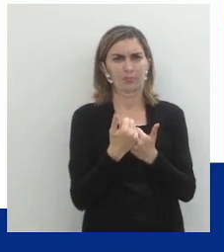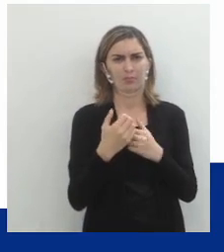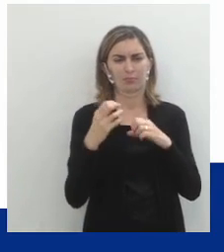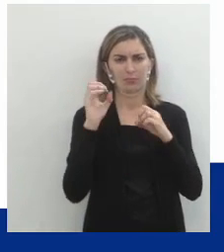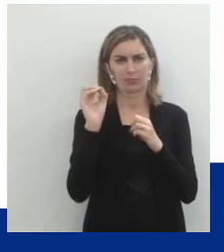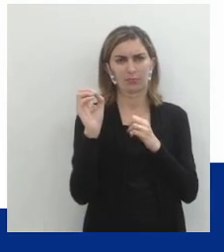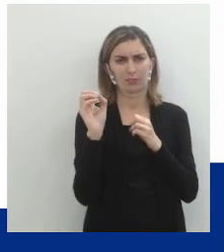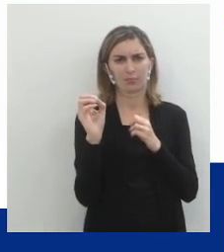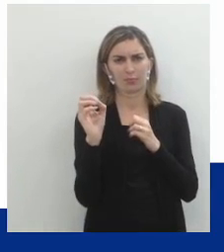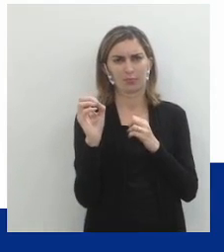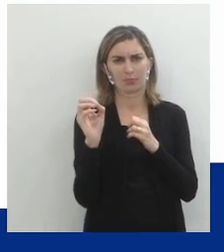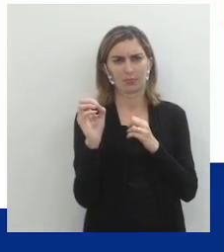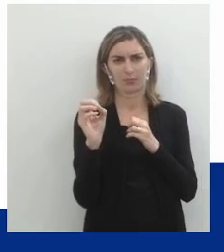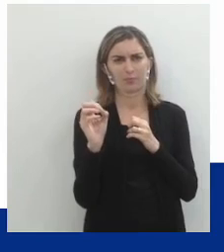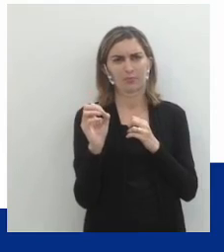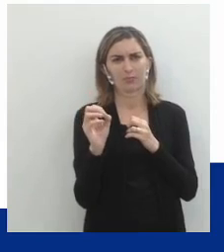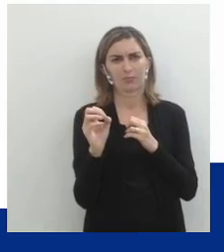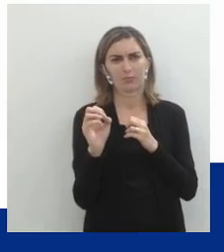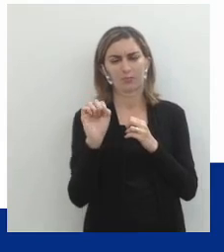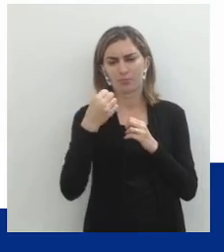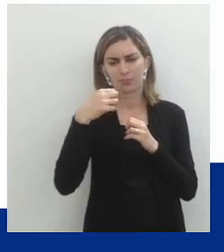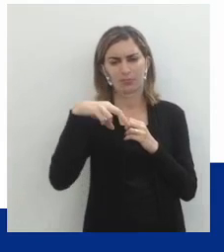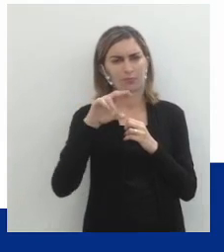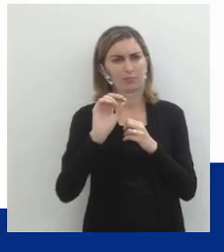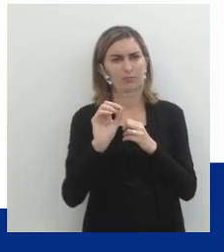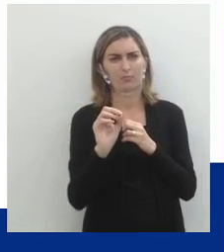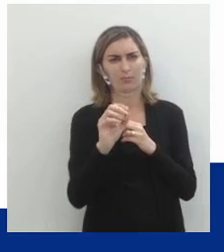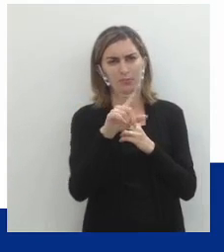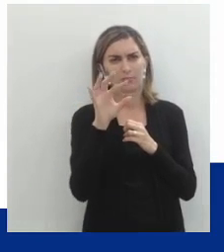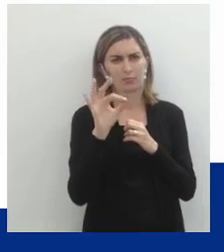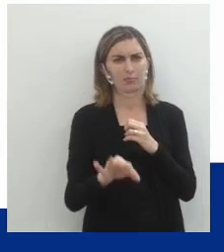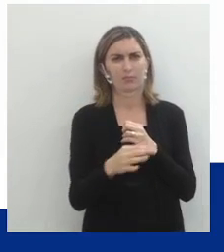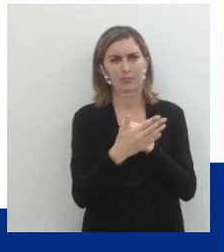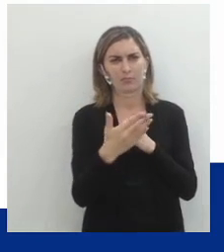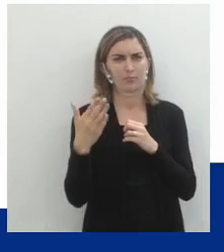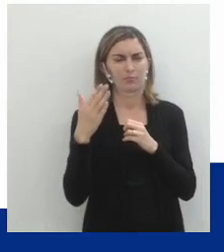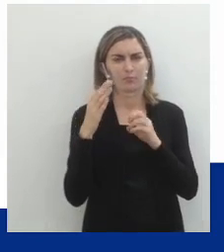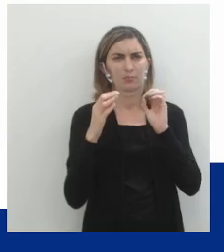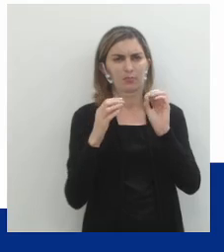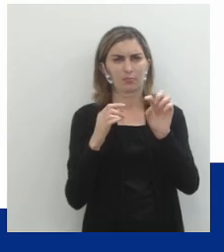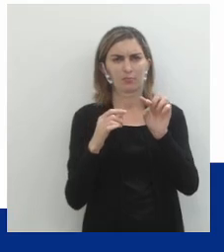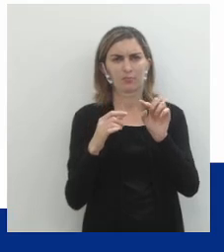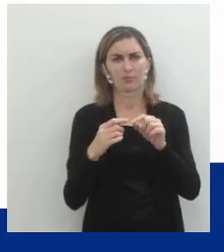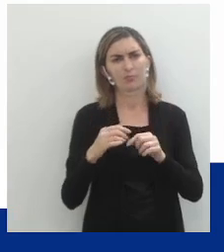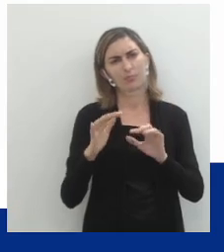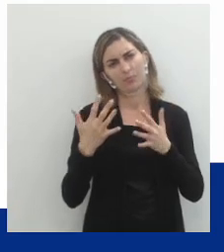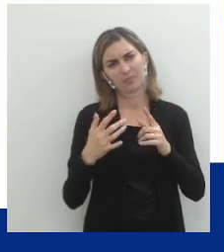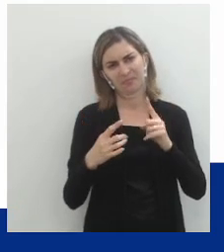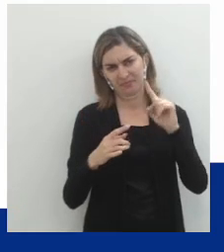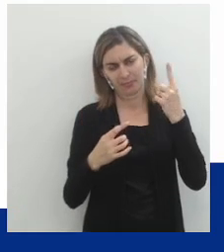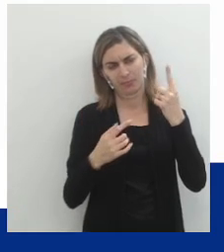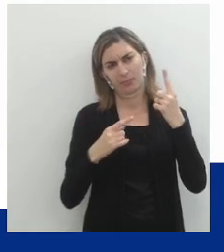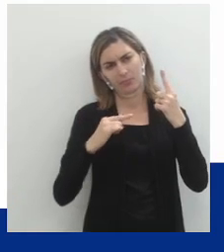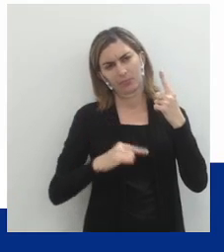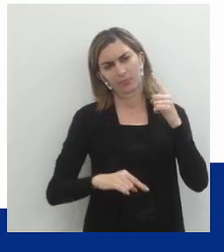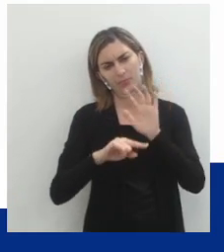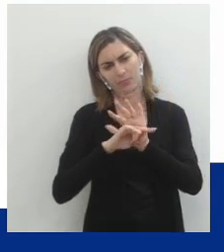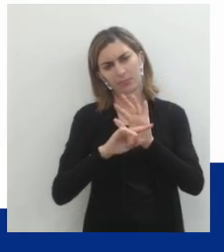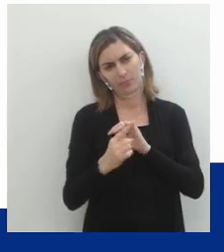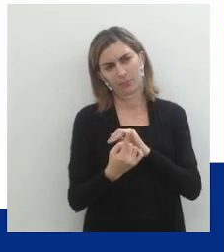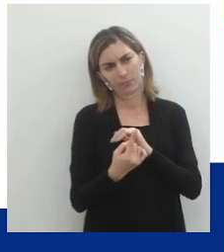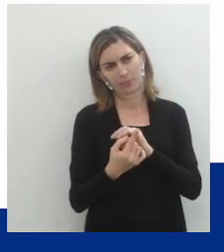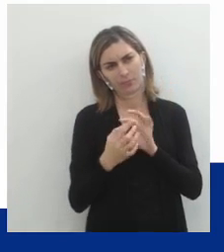0 grau, tá aqui, o seno dele é exatamente o ponto 0. Poderia ser no máximo 1 e mínimo menos 1,